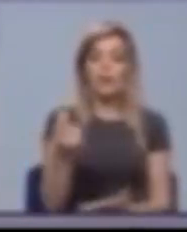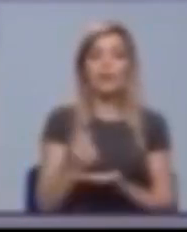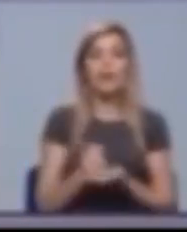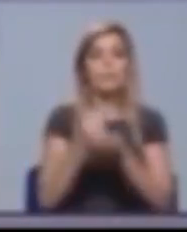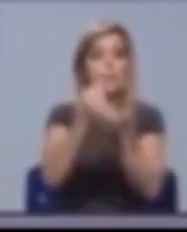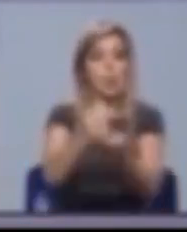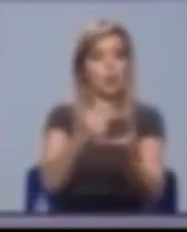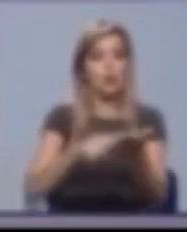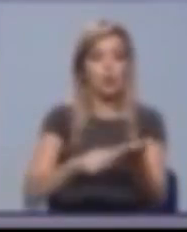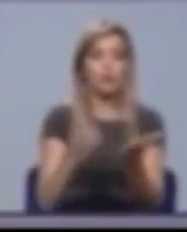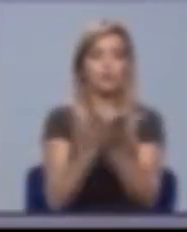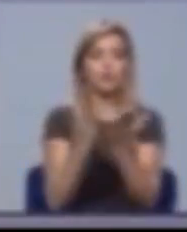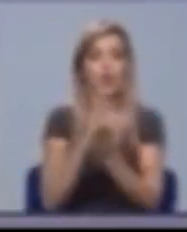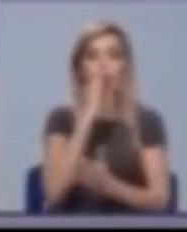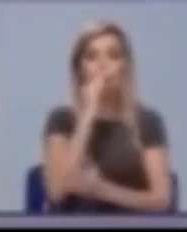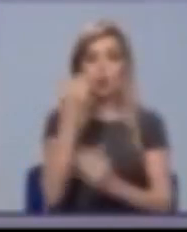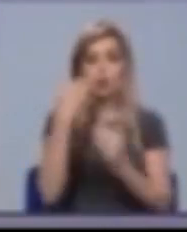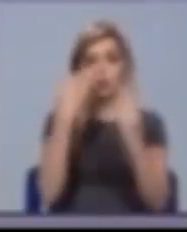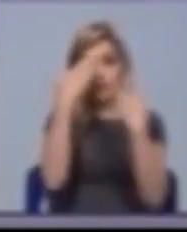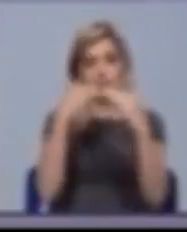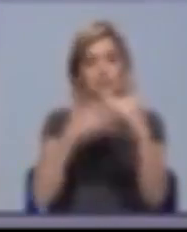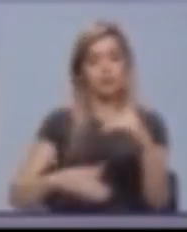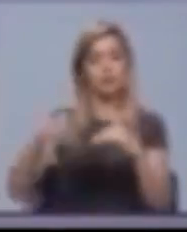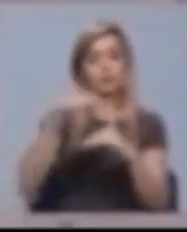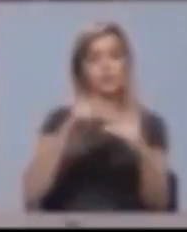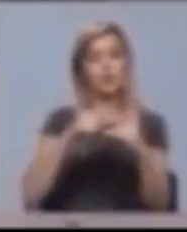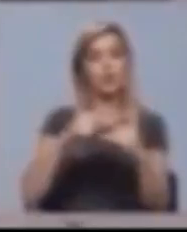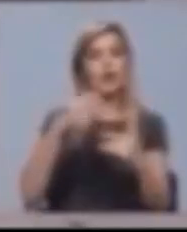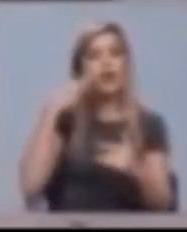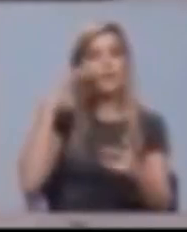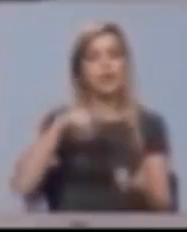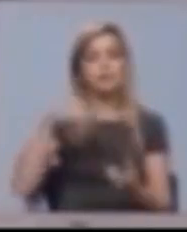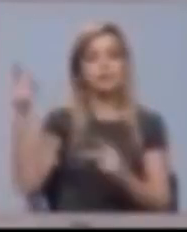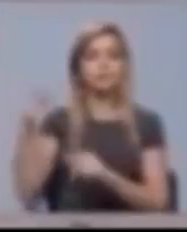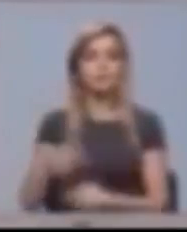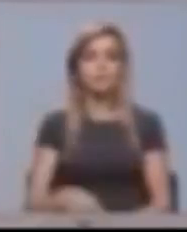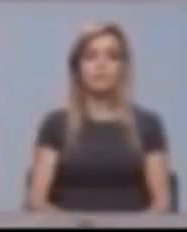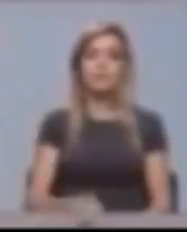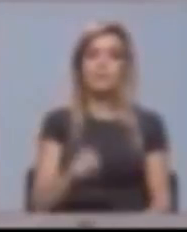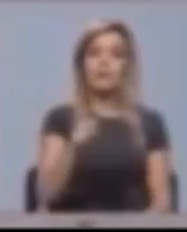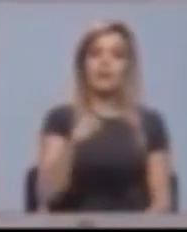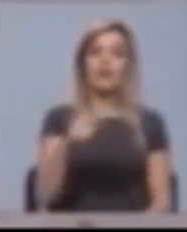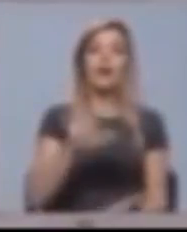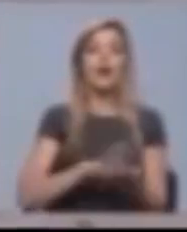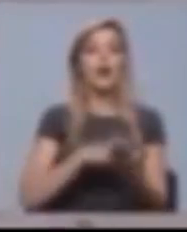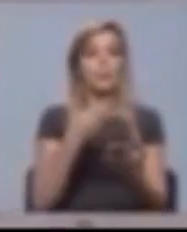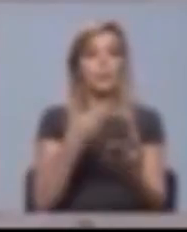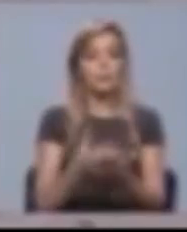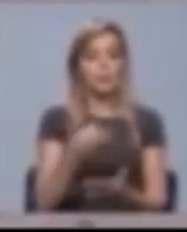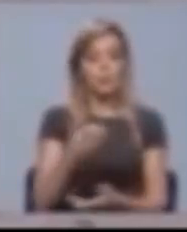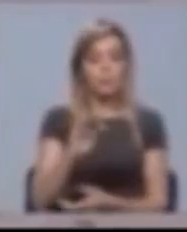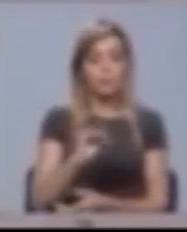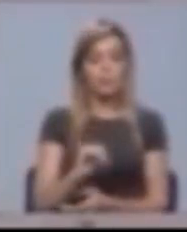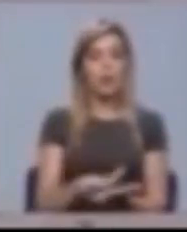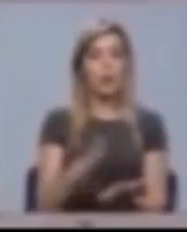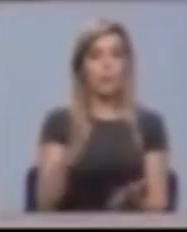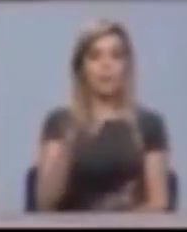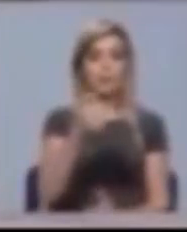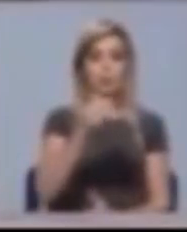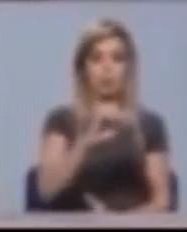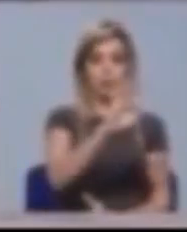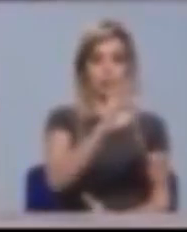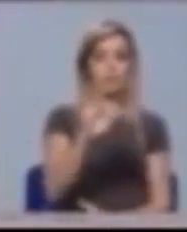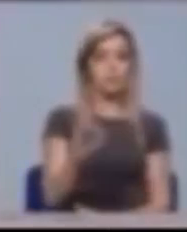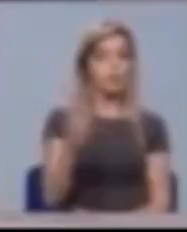estudo para os alunos do ensino superior que estudam fora da Madeira. A proposta do Partido Socialista era de um aumento de 50%